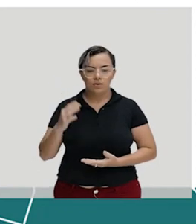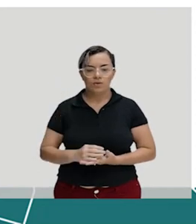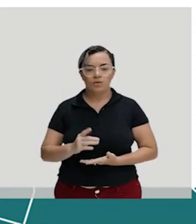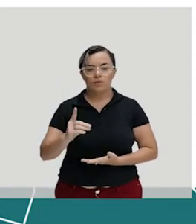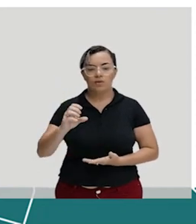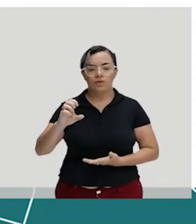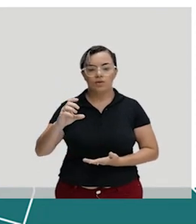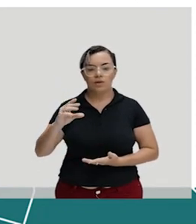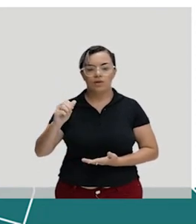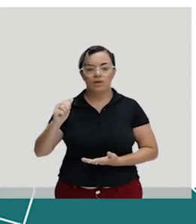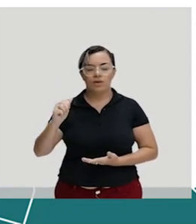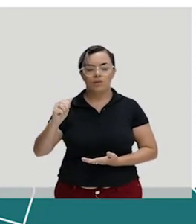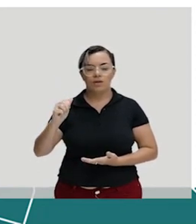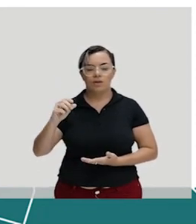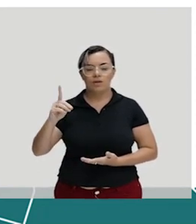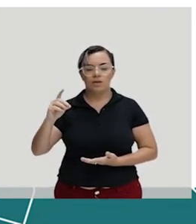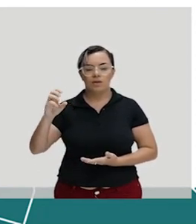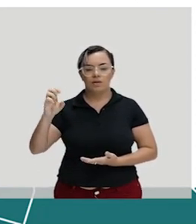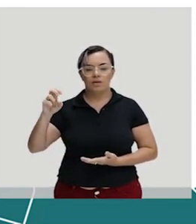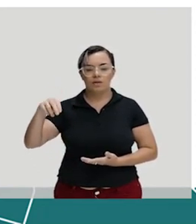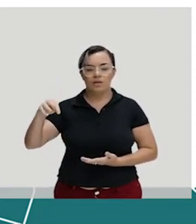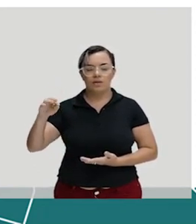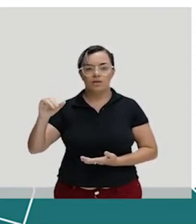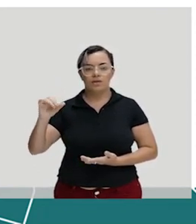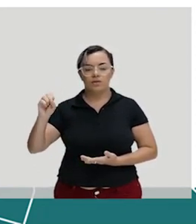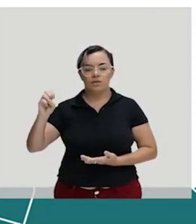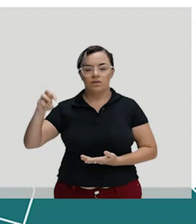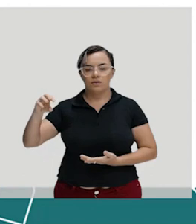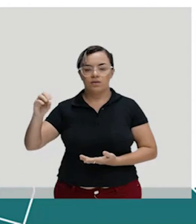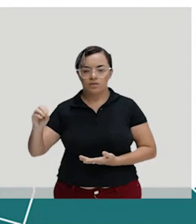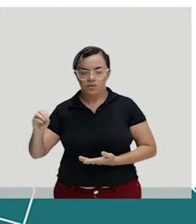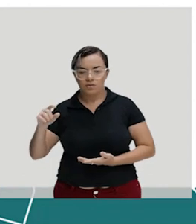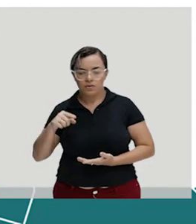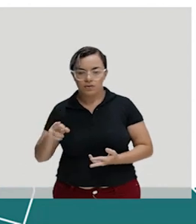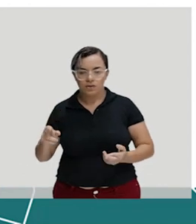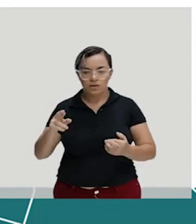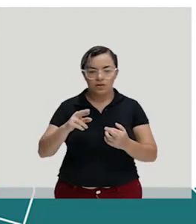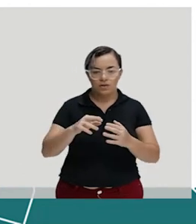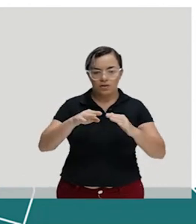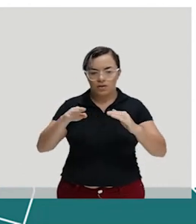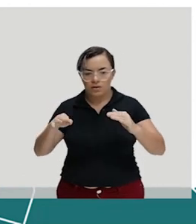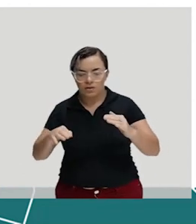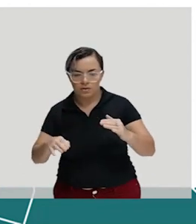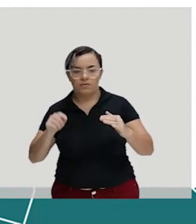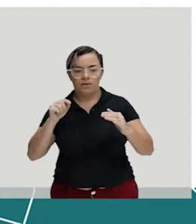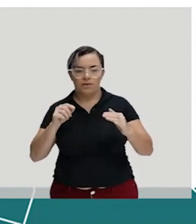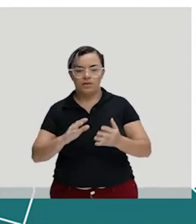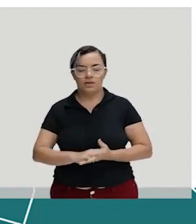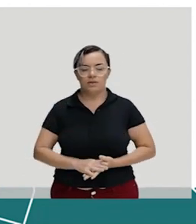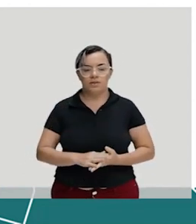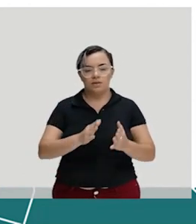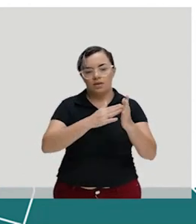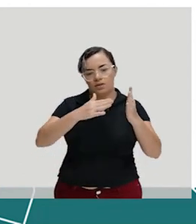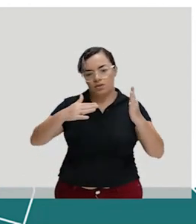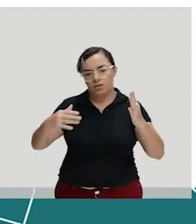comparar com parnasianismo parnasianismo era aquil tudo muito de estético Tudo de muito belo E aí o simbolismo não tem disso então é